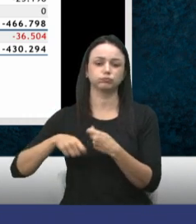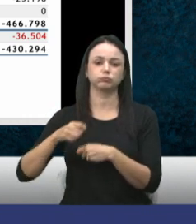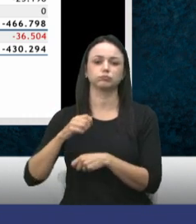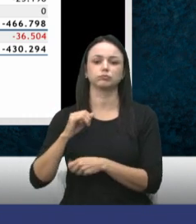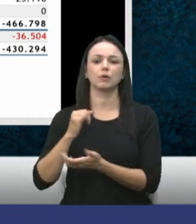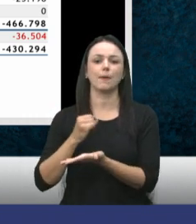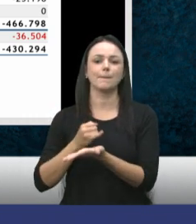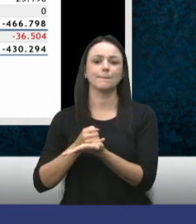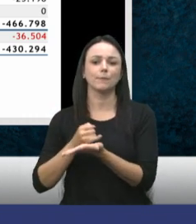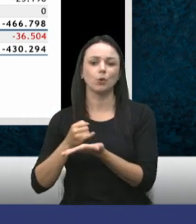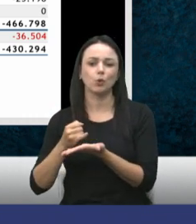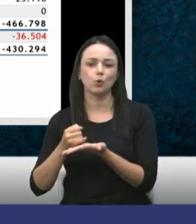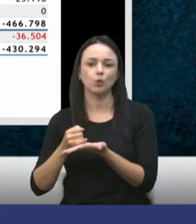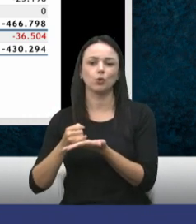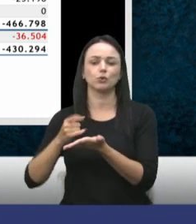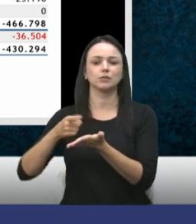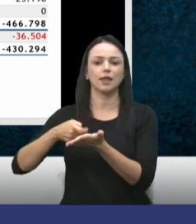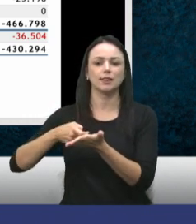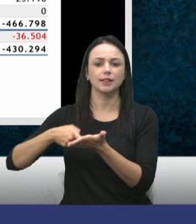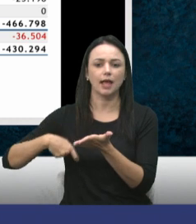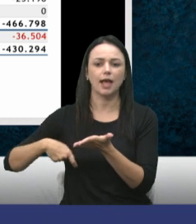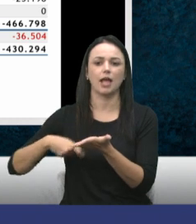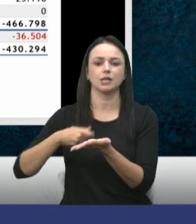impostos e taxas e contribuições,